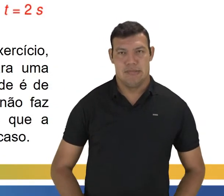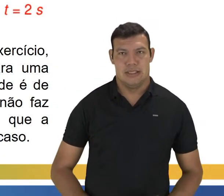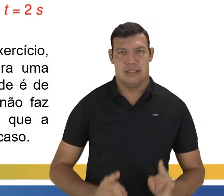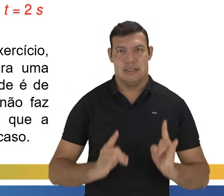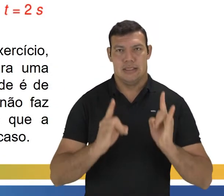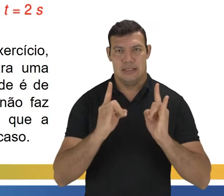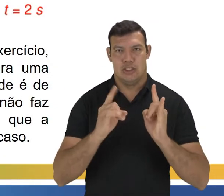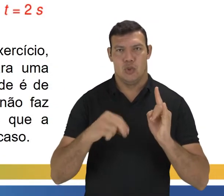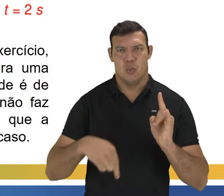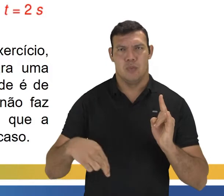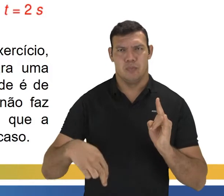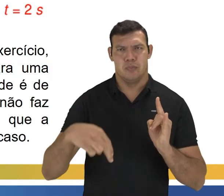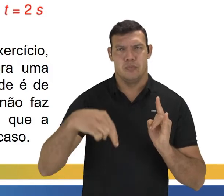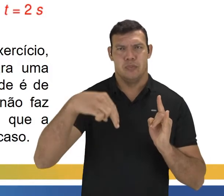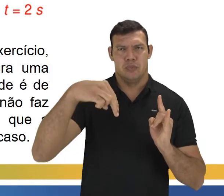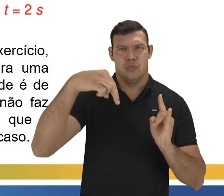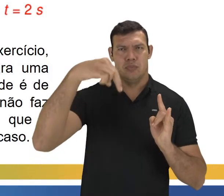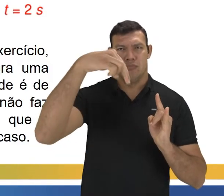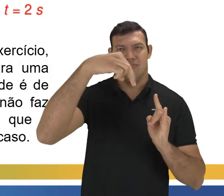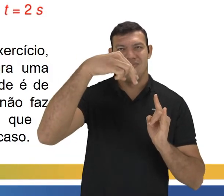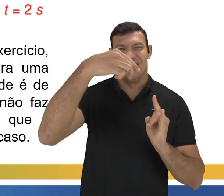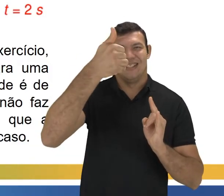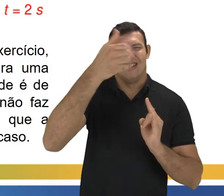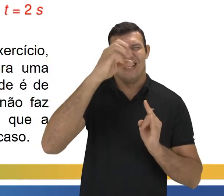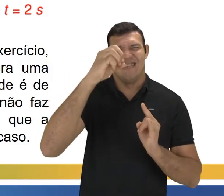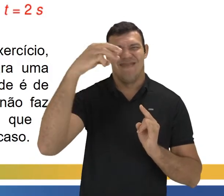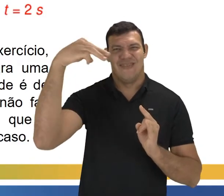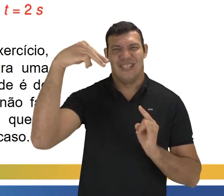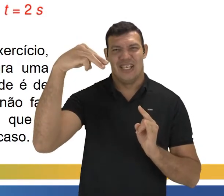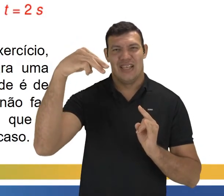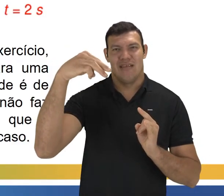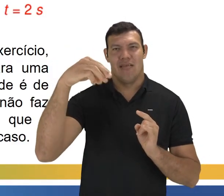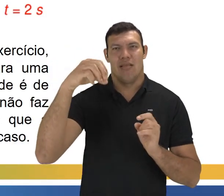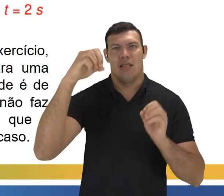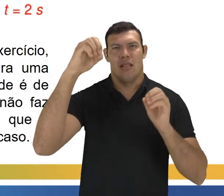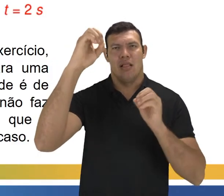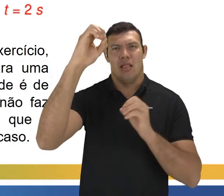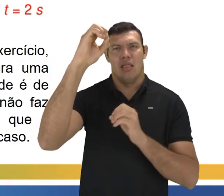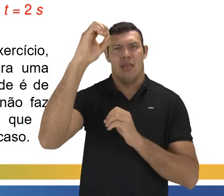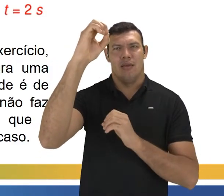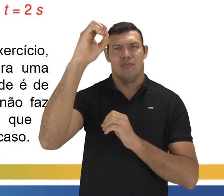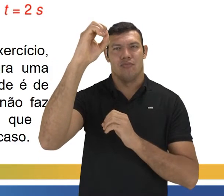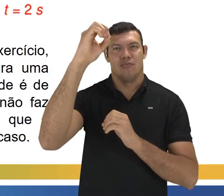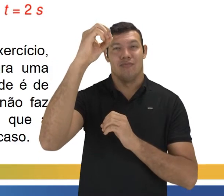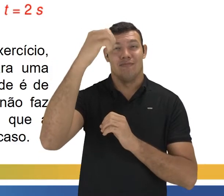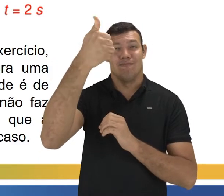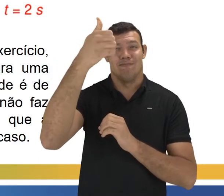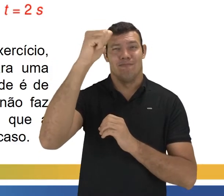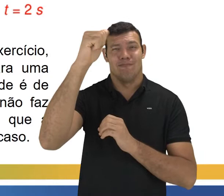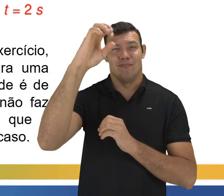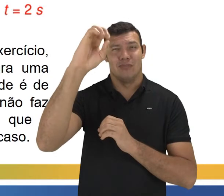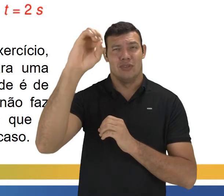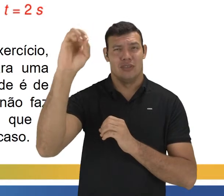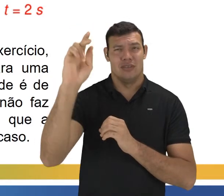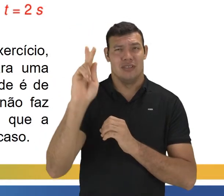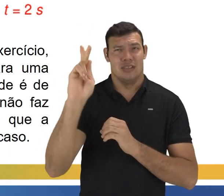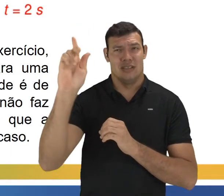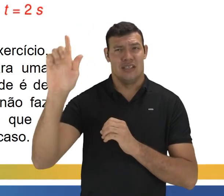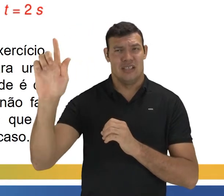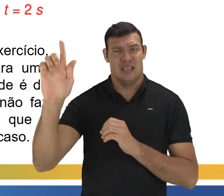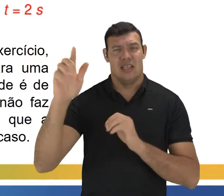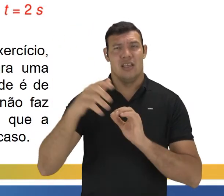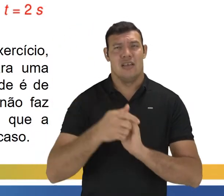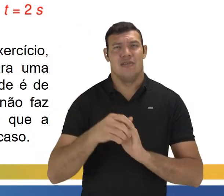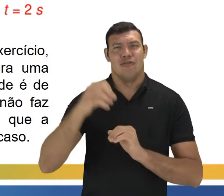vamos a um exemplo resolvido aí uma esfera de 100 quilogramas e abandonado do alto de um prédio de 20 m de altura e